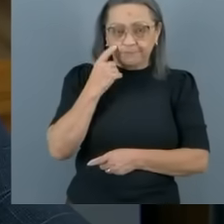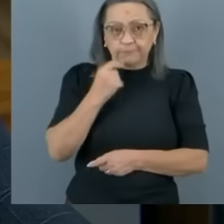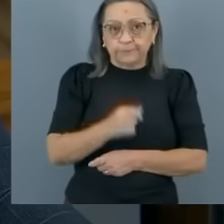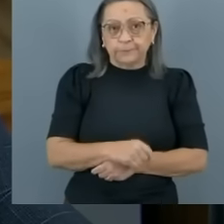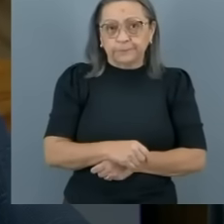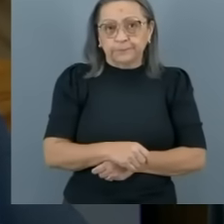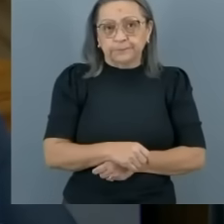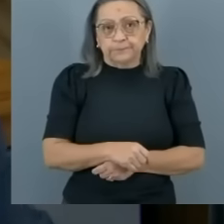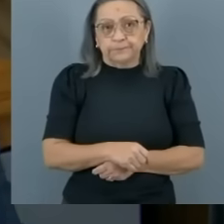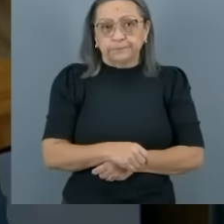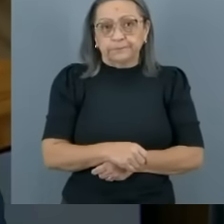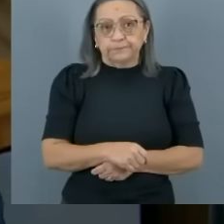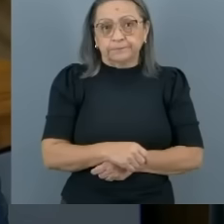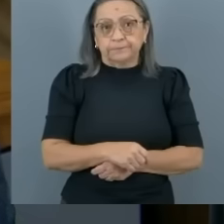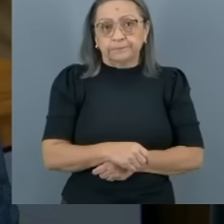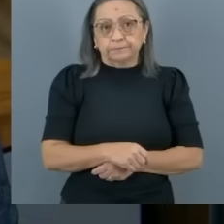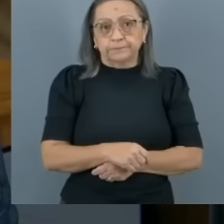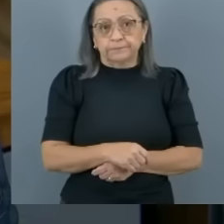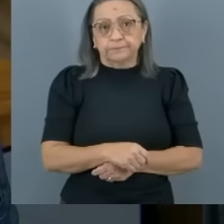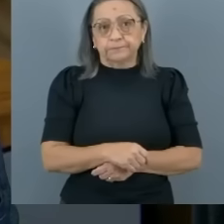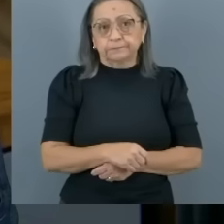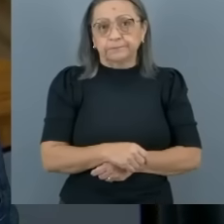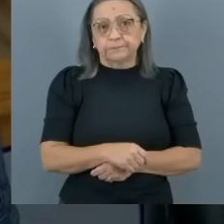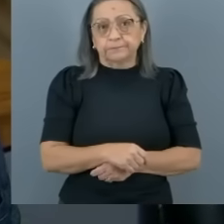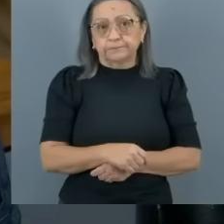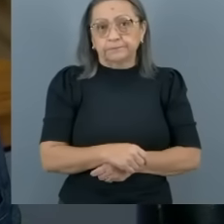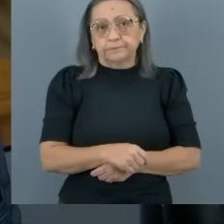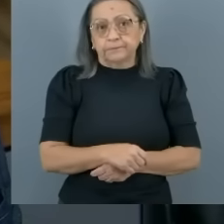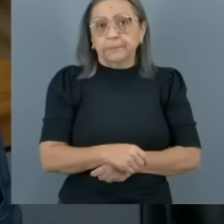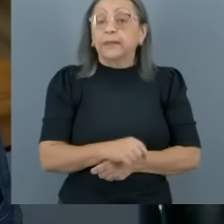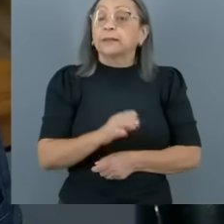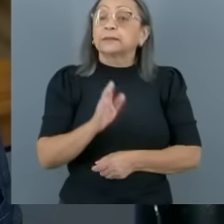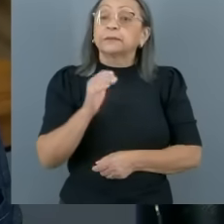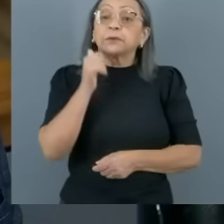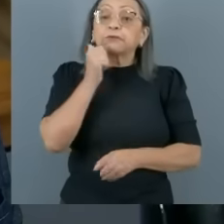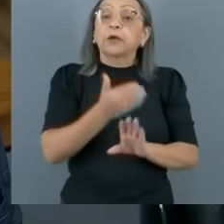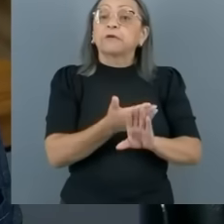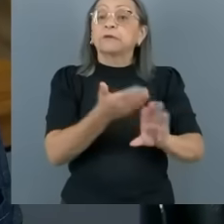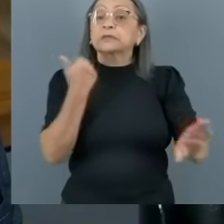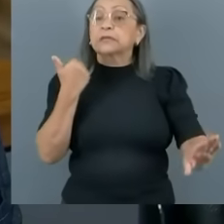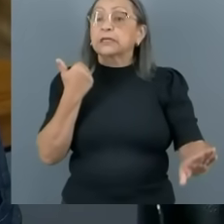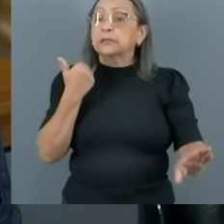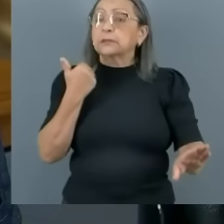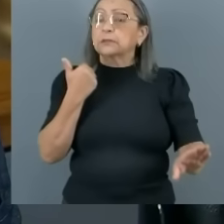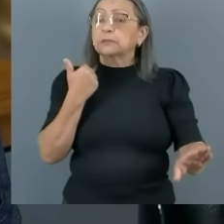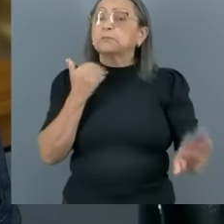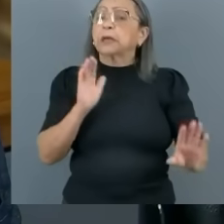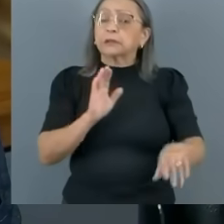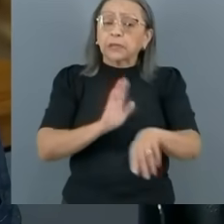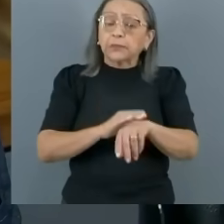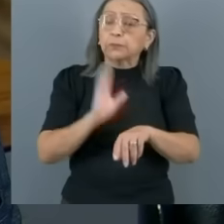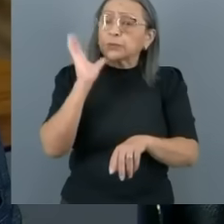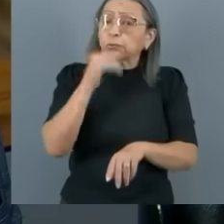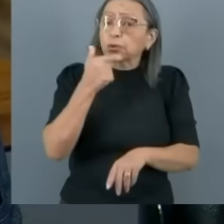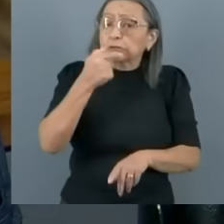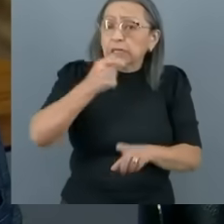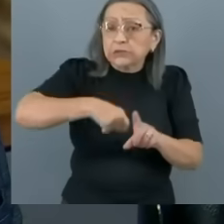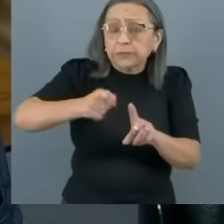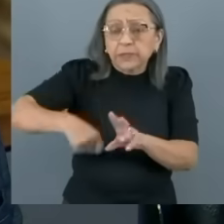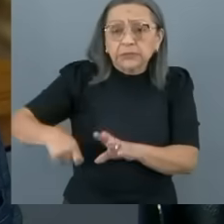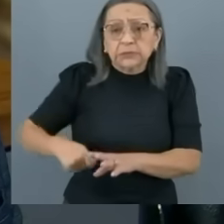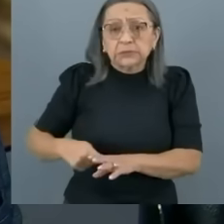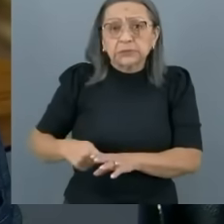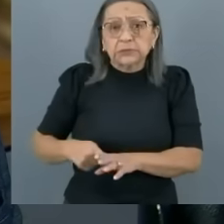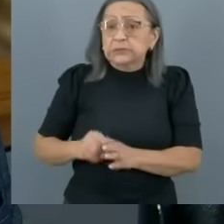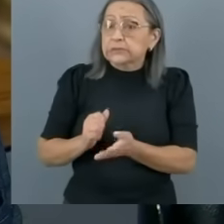inclusive o senhor, ilustre presidente. Ela foi afastada da direção 7 meses depois. Ela saiu em fevereiro